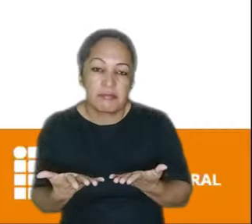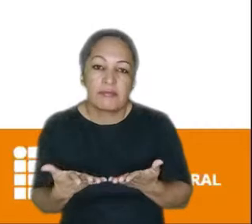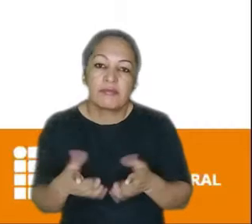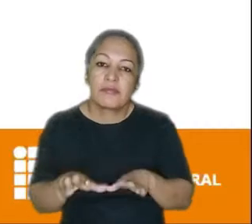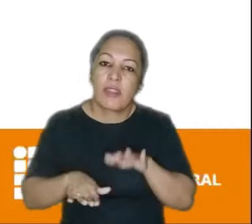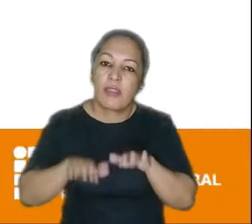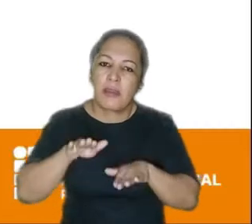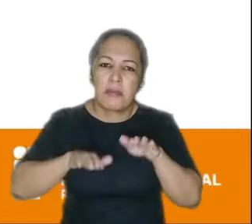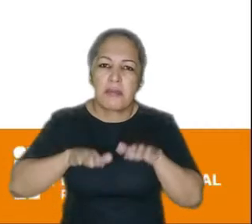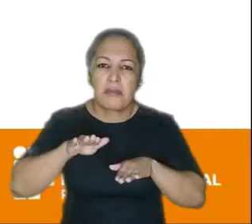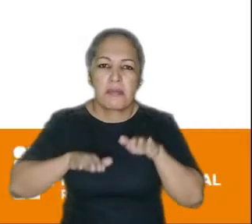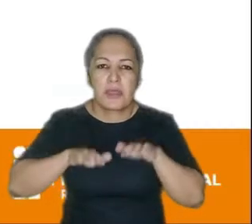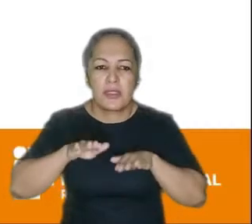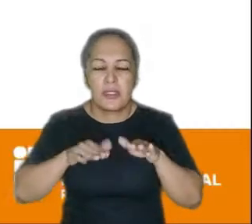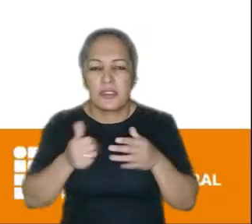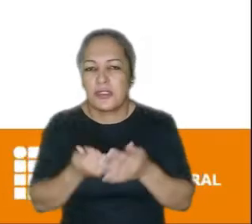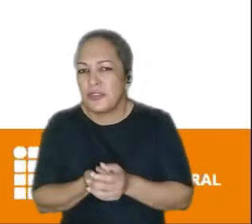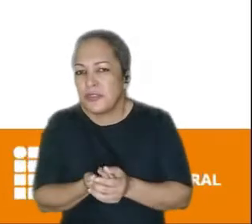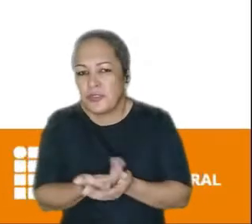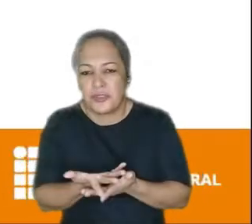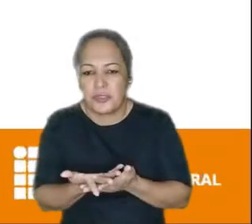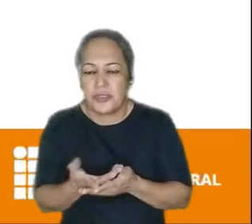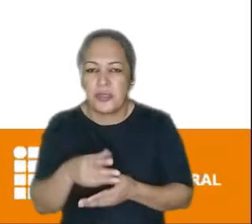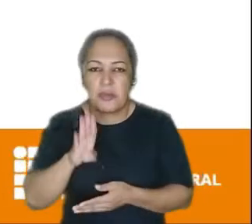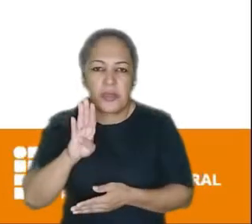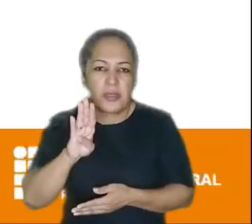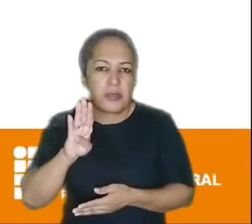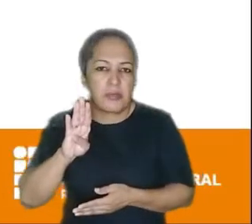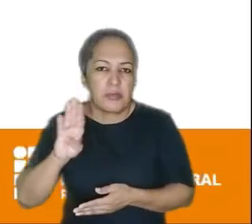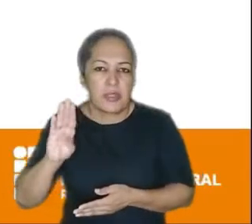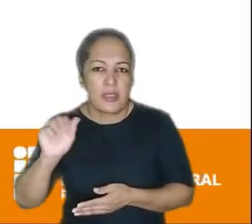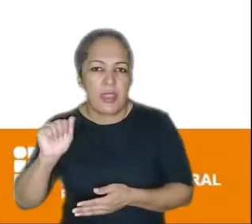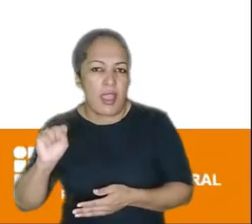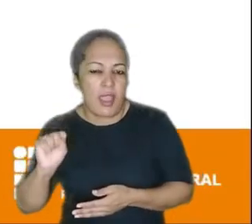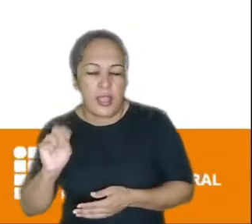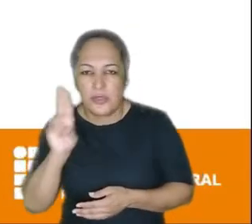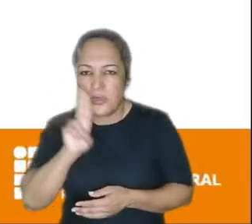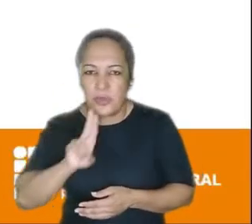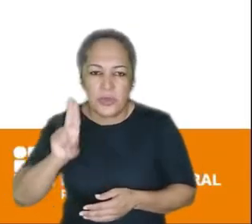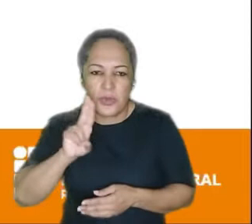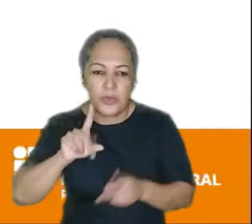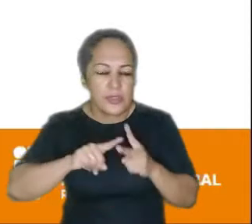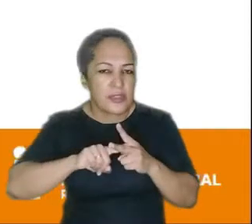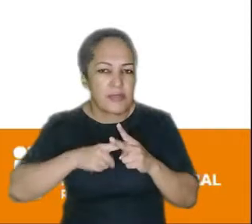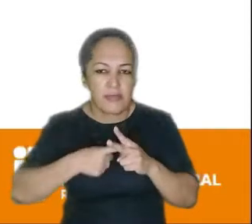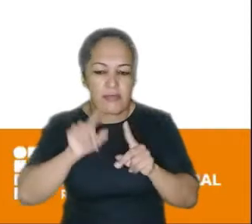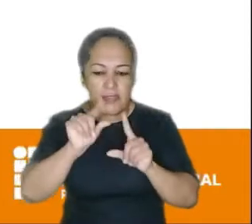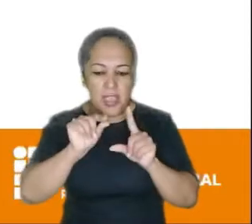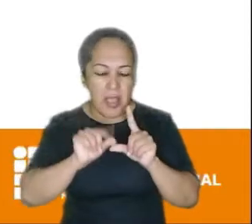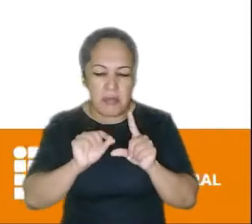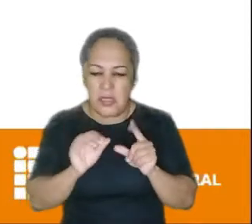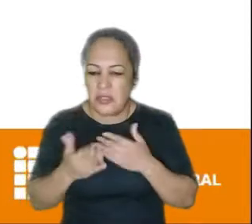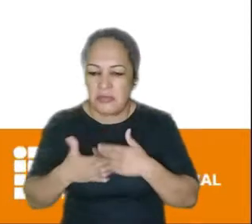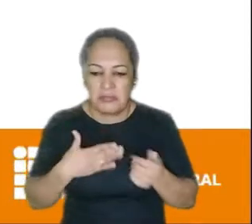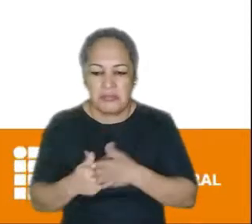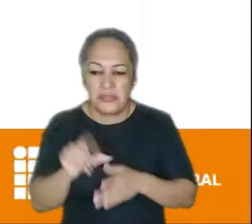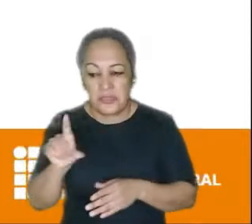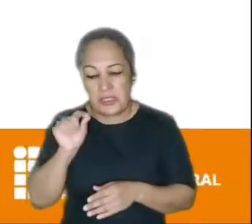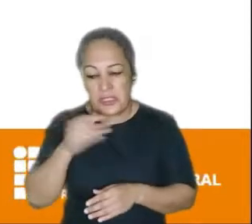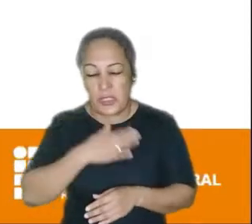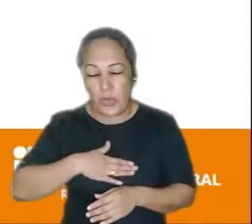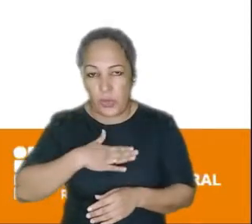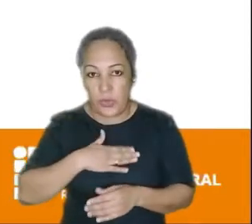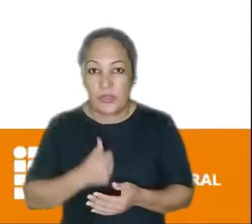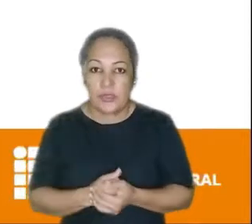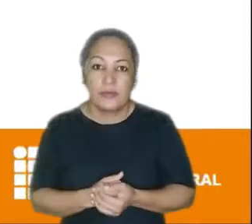cada DBA usa a ferramenta que mais lhe agrada. Tem